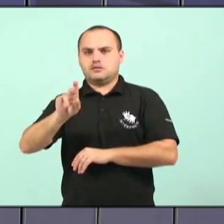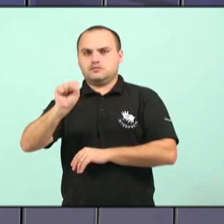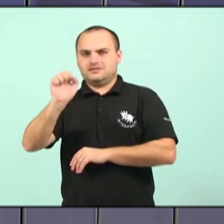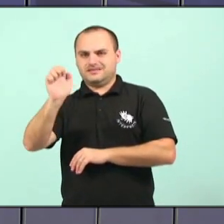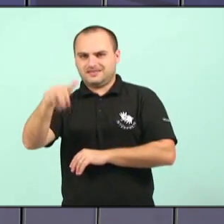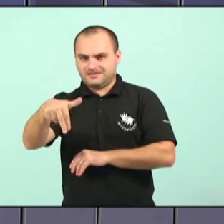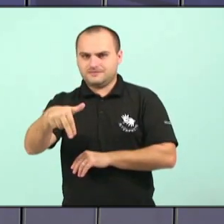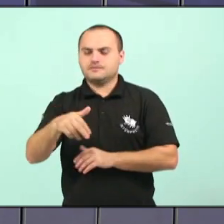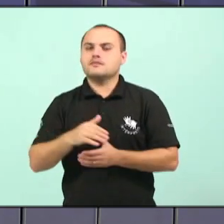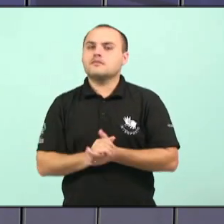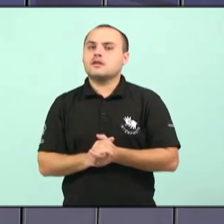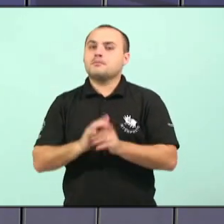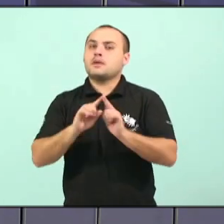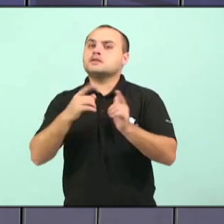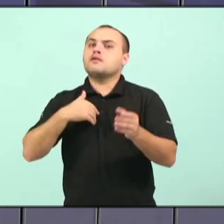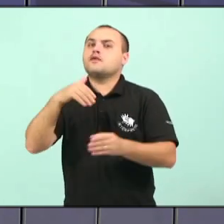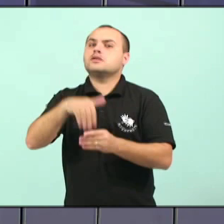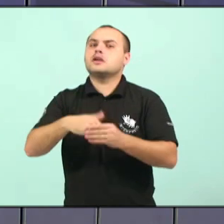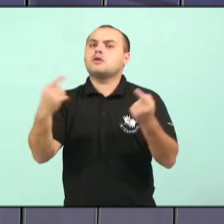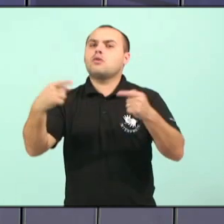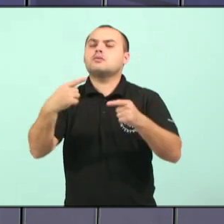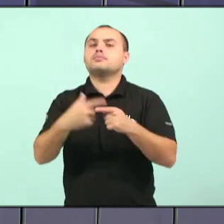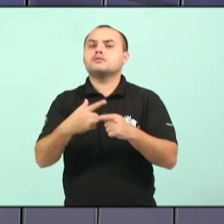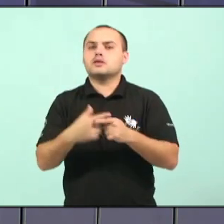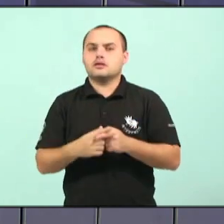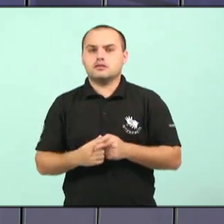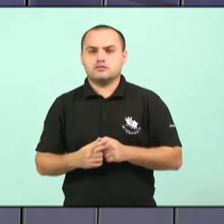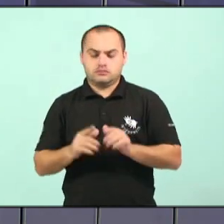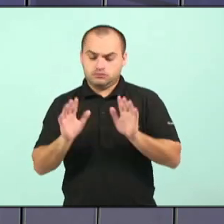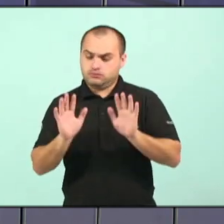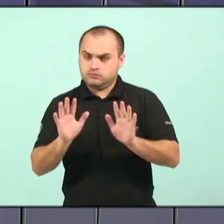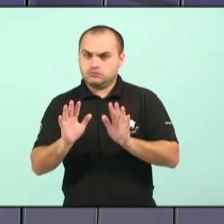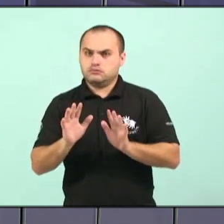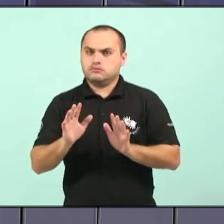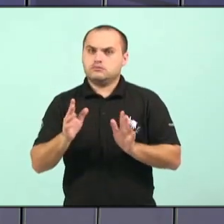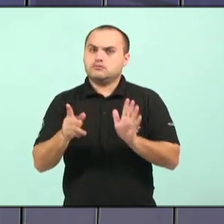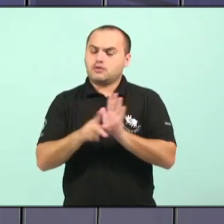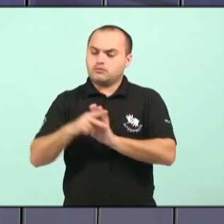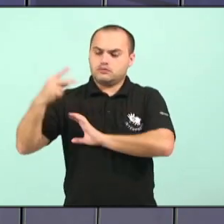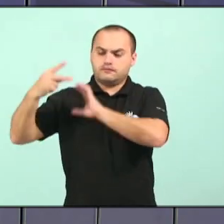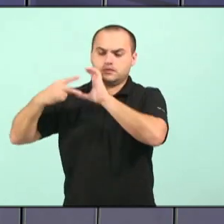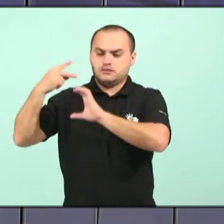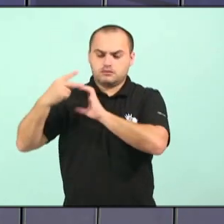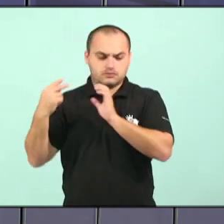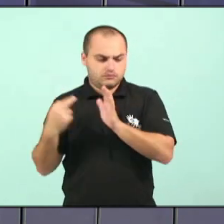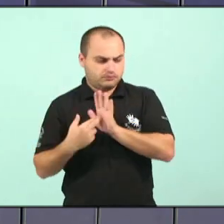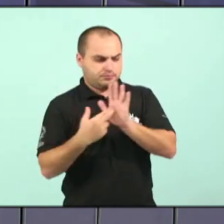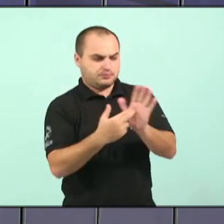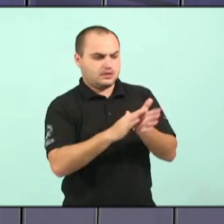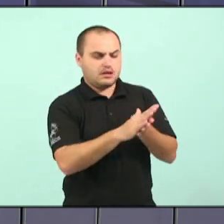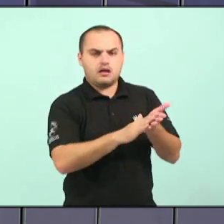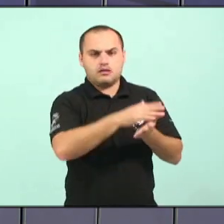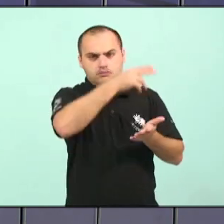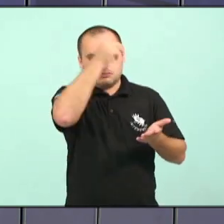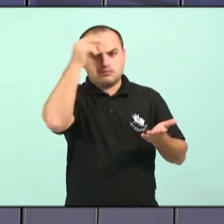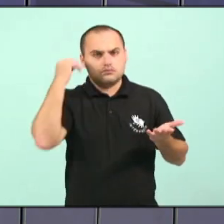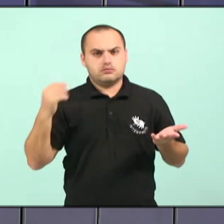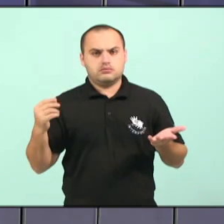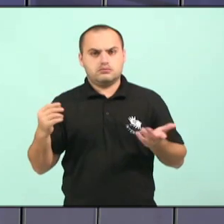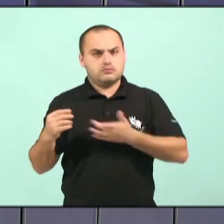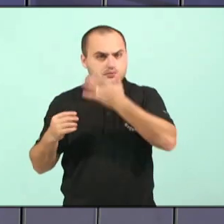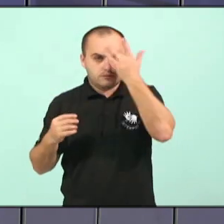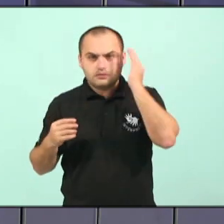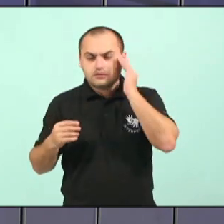que nós votamos contra é com a insensibilidade e o descaso do poder público com relação à Câmara de Vereadores, mas muitos ainda não entenderam. Um projeto